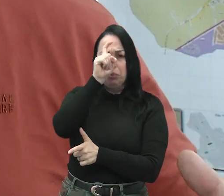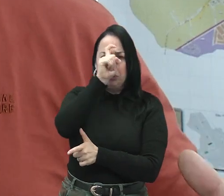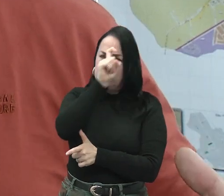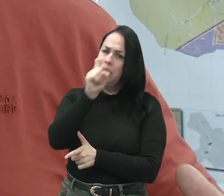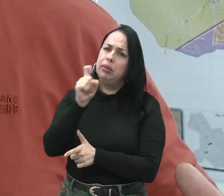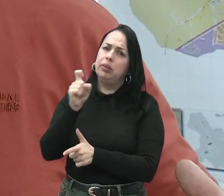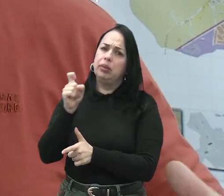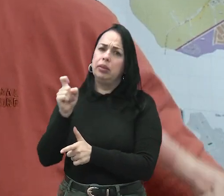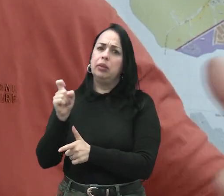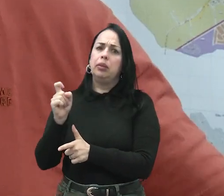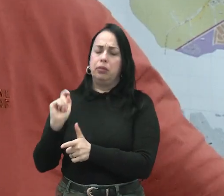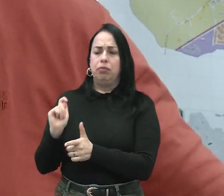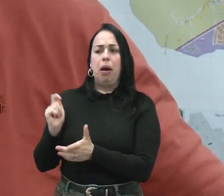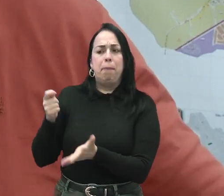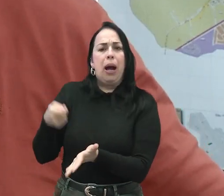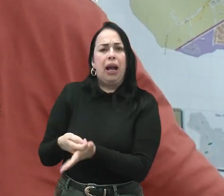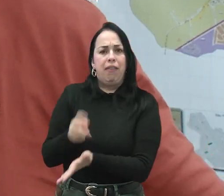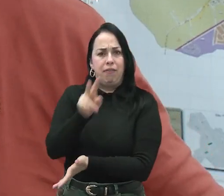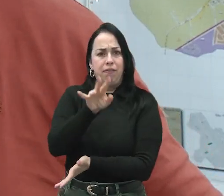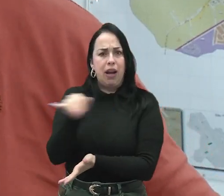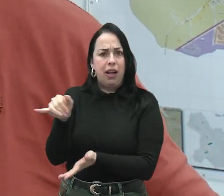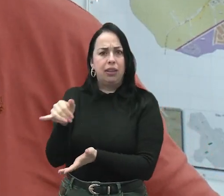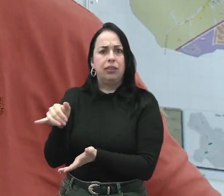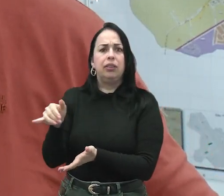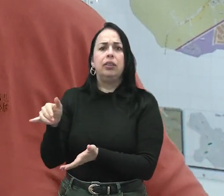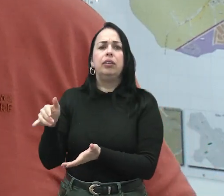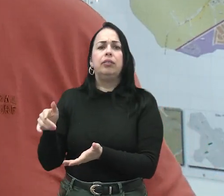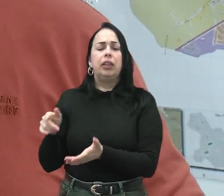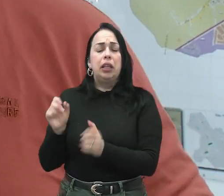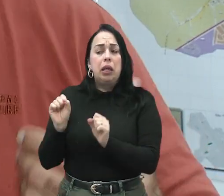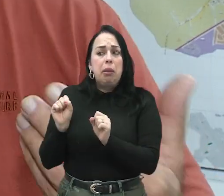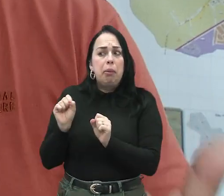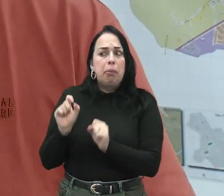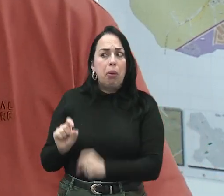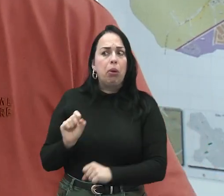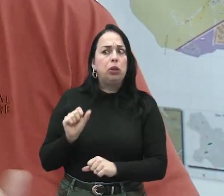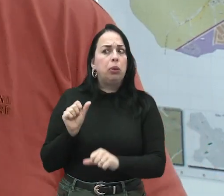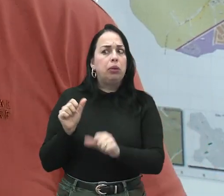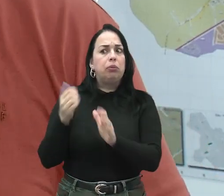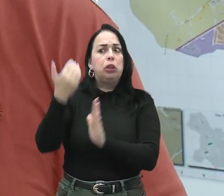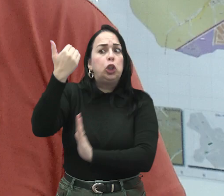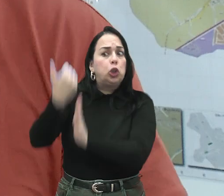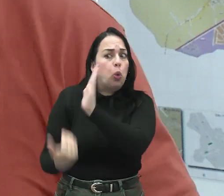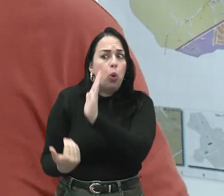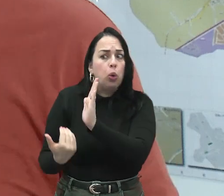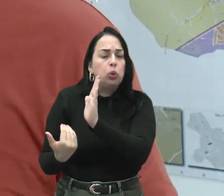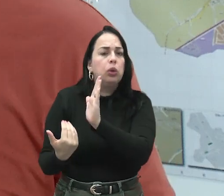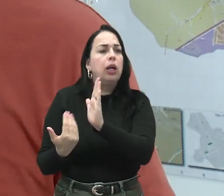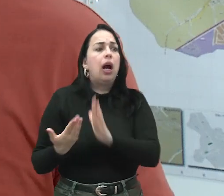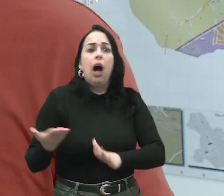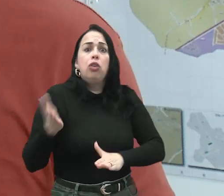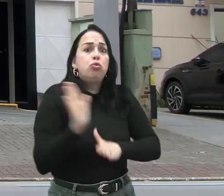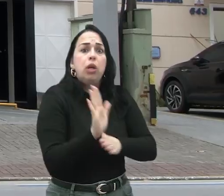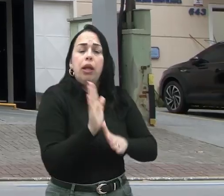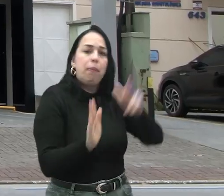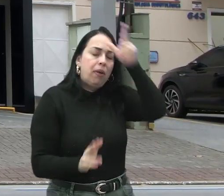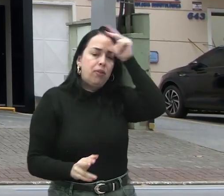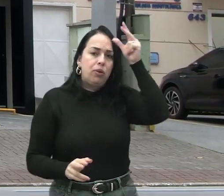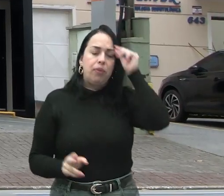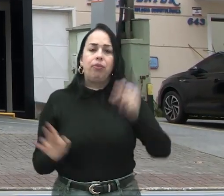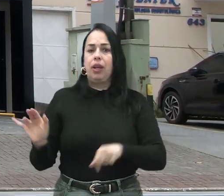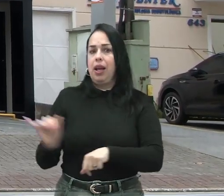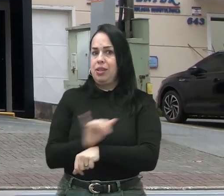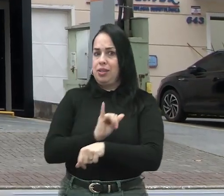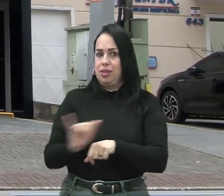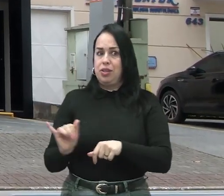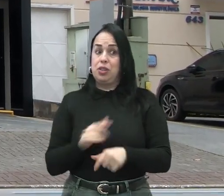hospitais vão também passar nesse momento de pandemia e que pode ofertar em serviços para a prefeitura. Com a